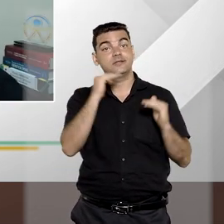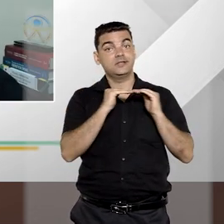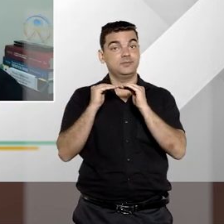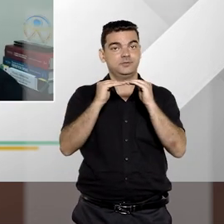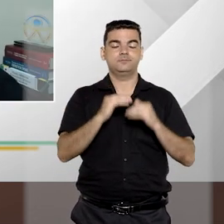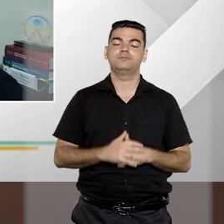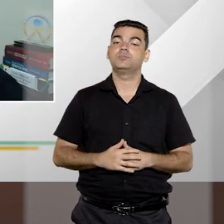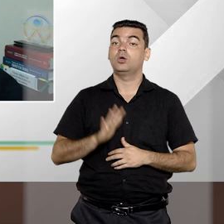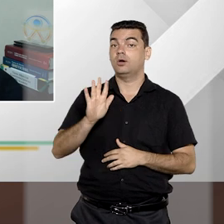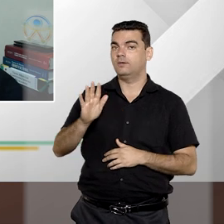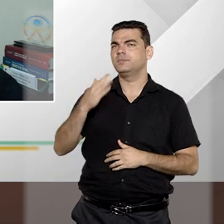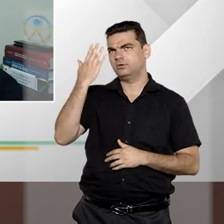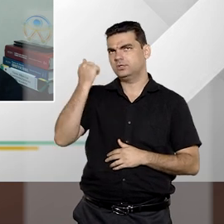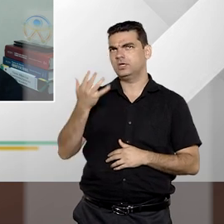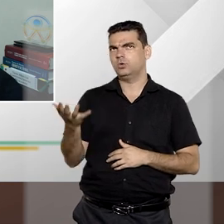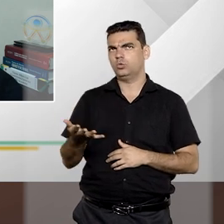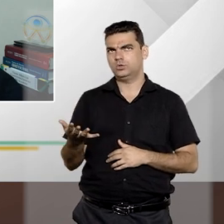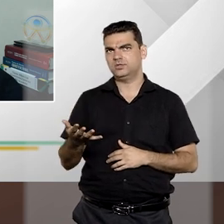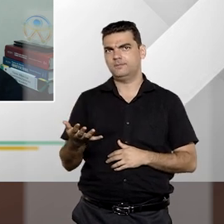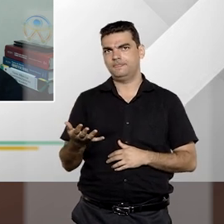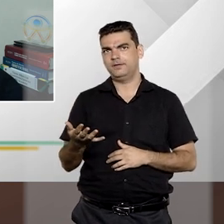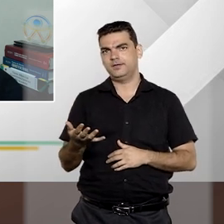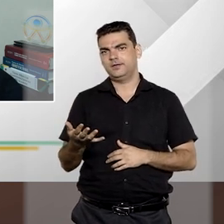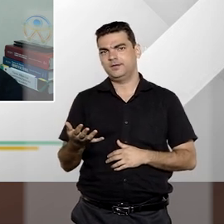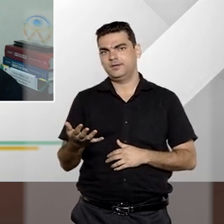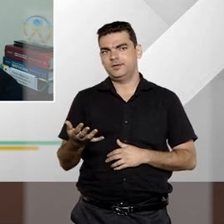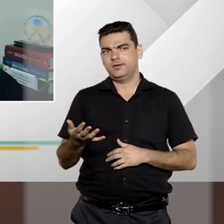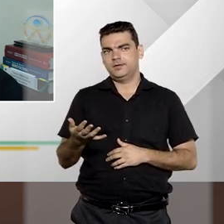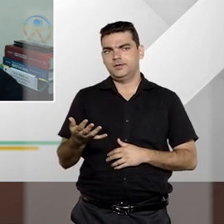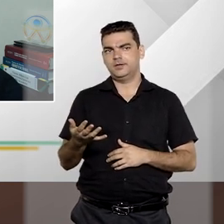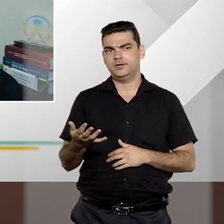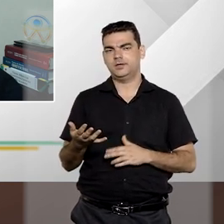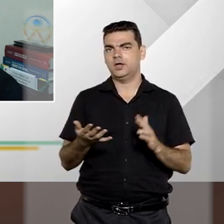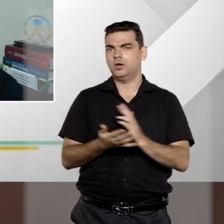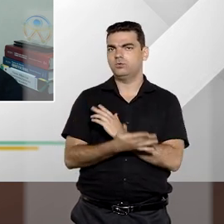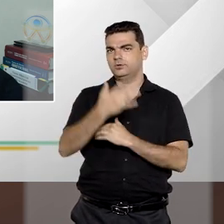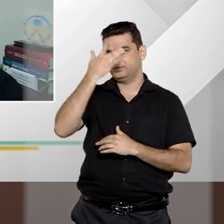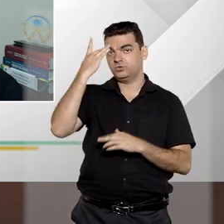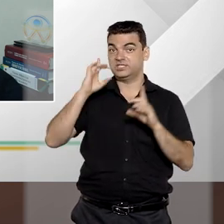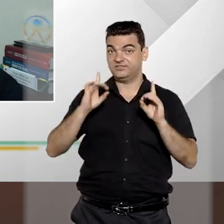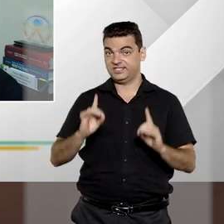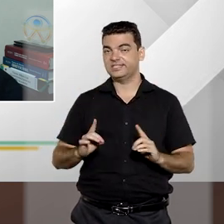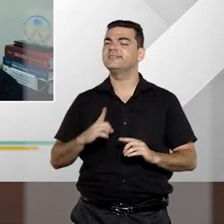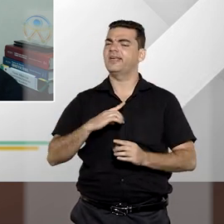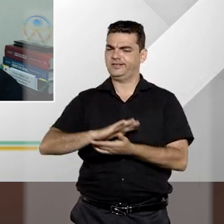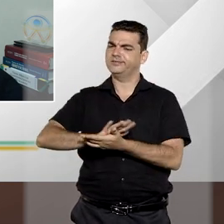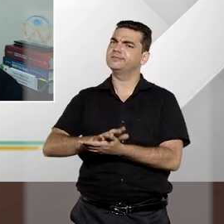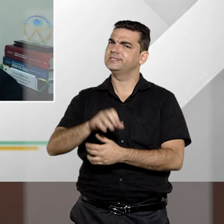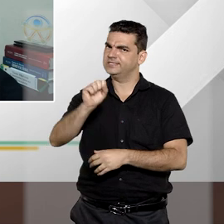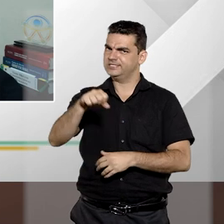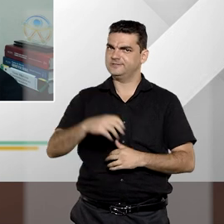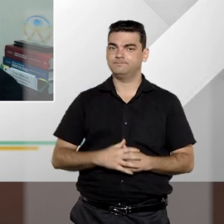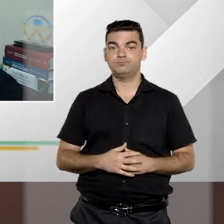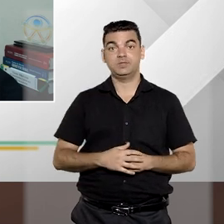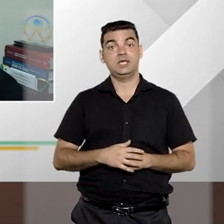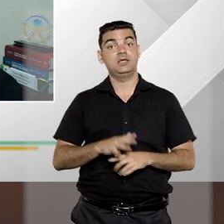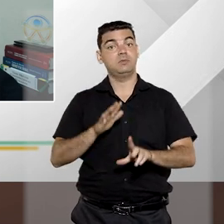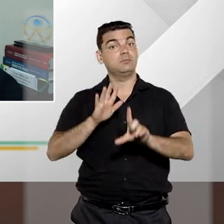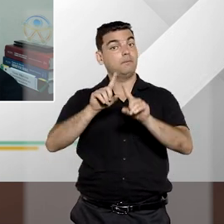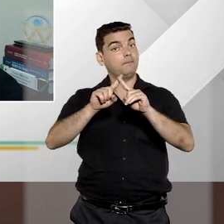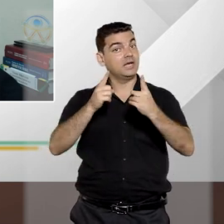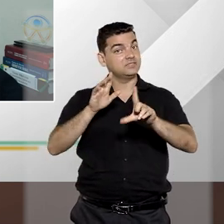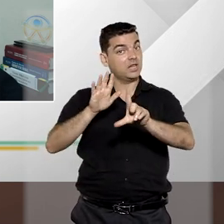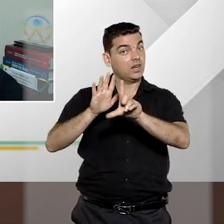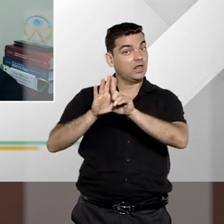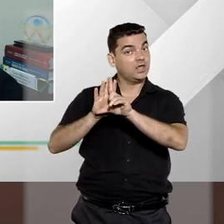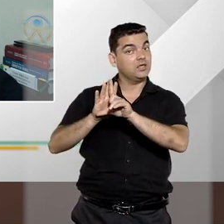A gente sabe, né, que até os dias de hoje, as pessoas com deficiência, elas sofrem discriminação. E segundo o estatuto,